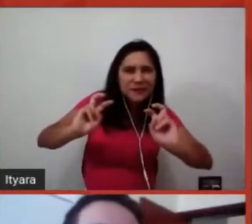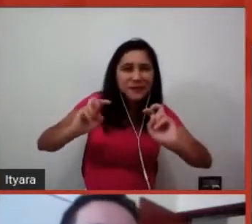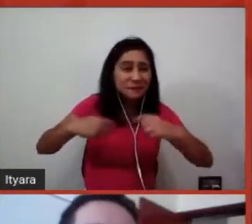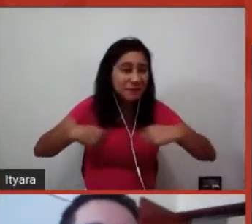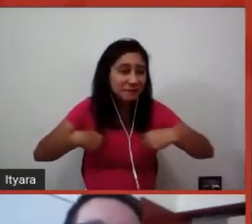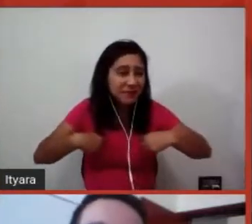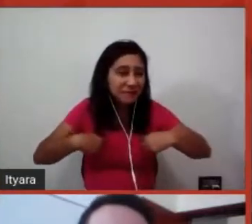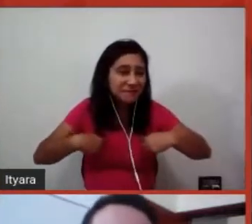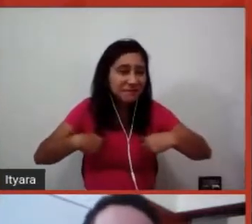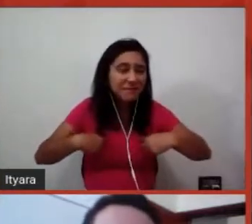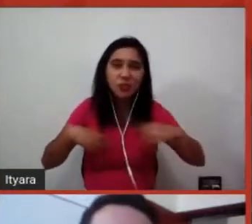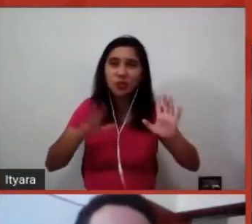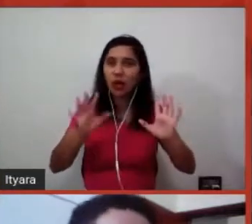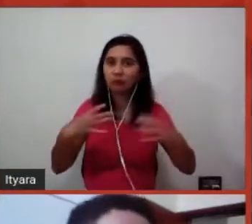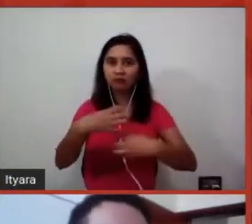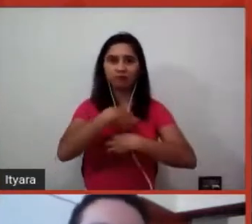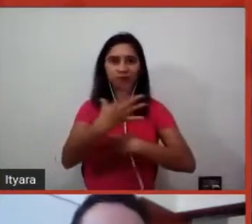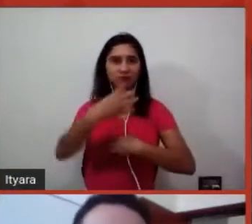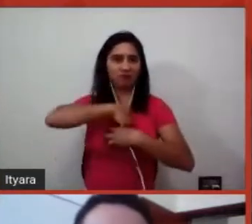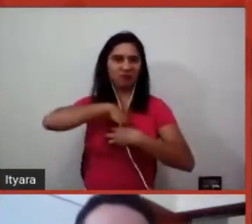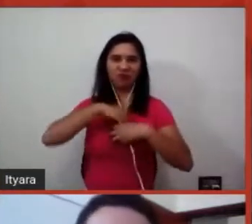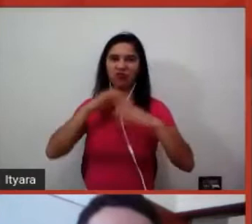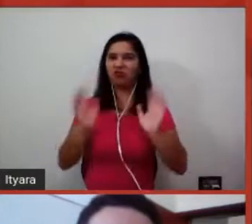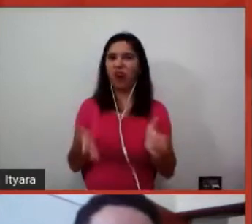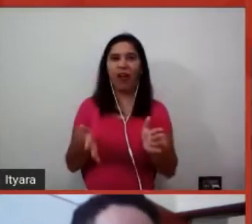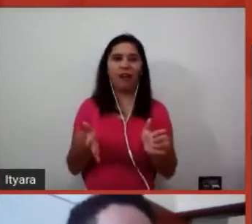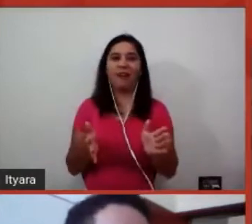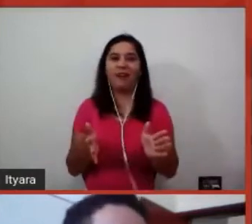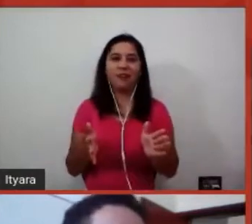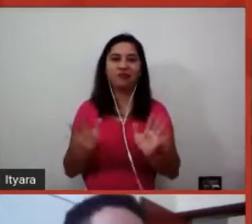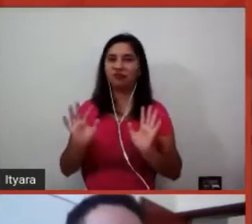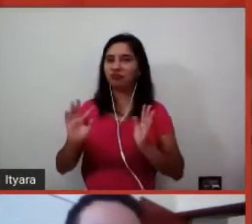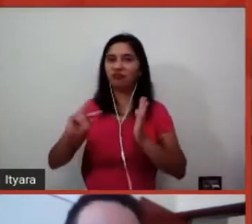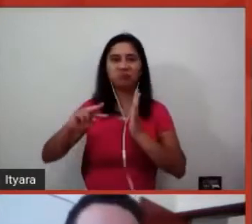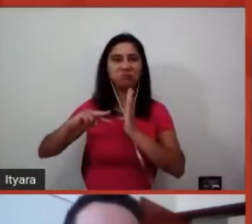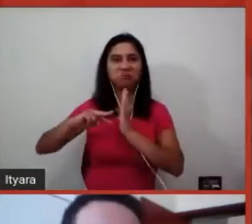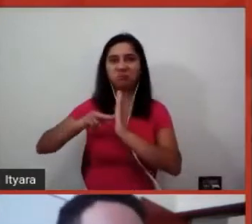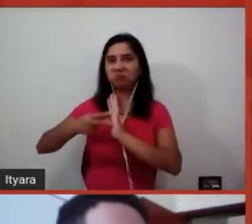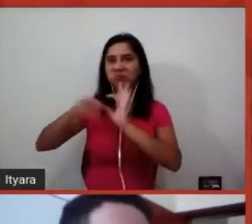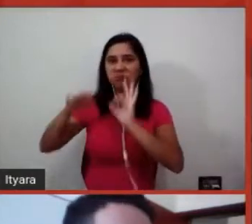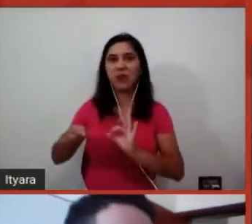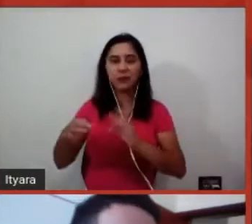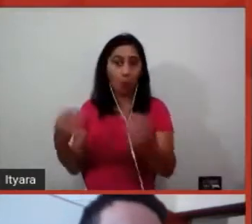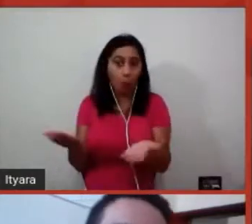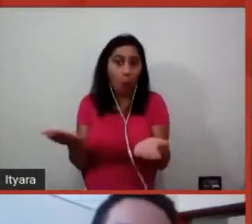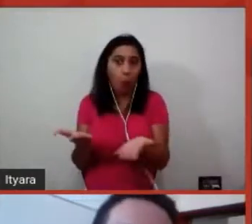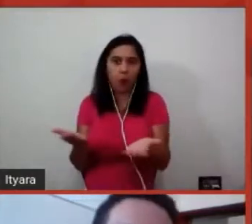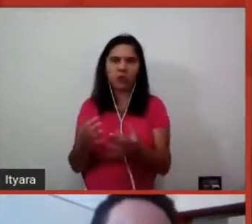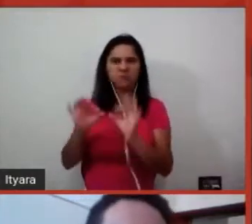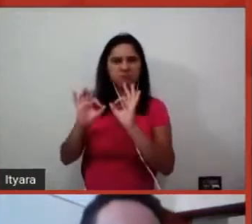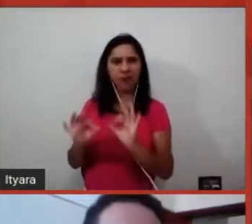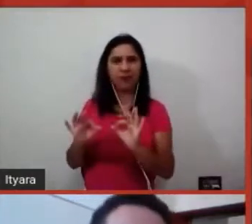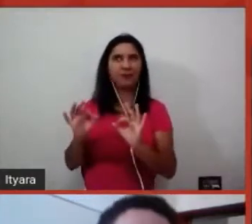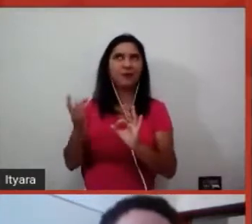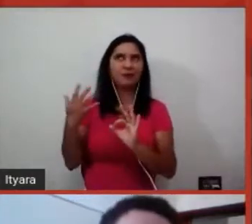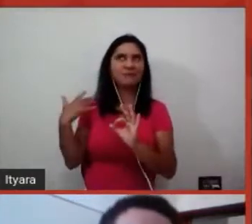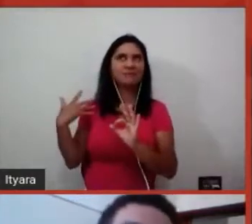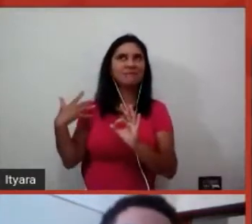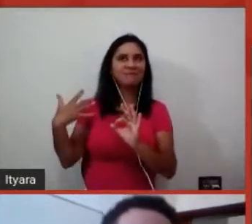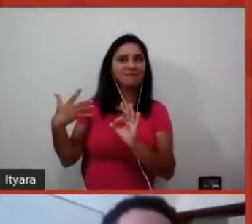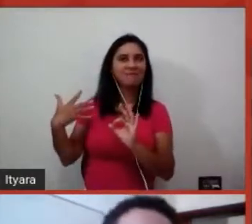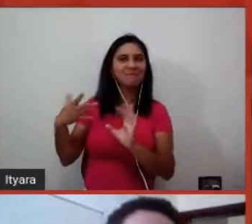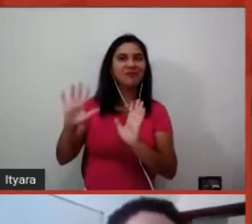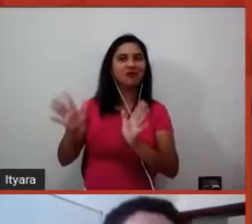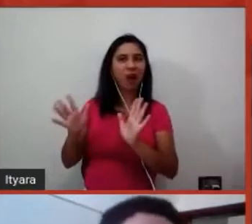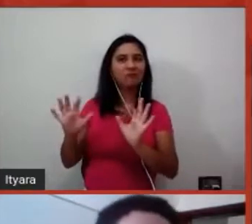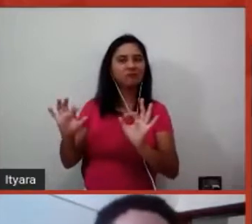muito orgânico, né? Para mim faz sentido metodologias ativas, né? Hoje faz, né? Acho que faz algum tempo já. Mas